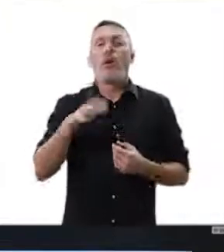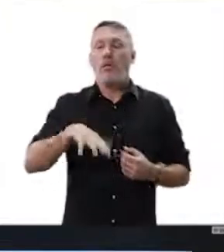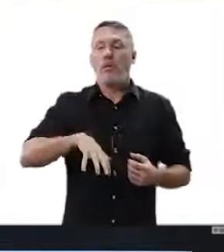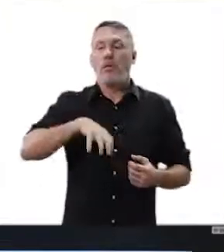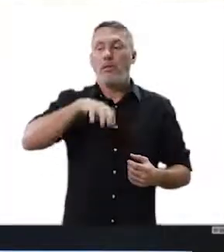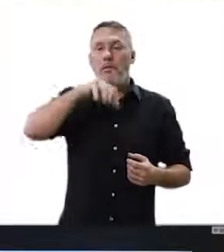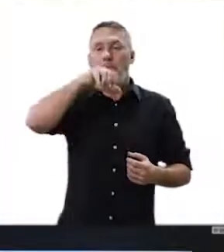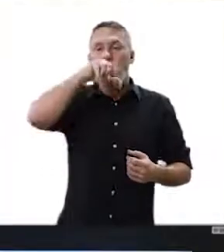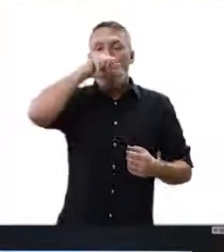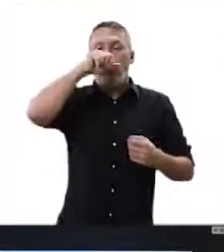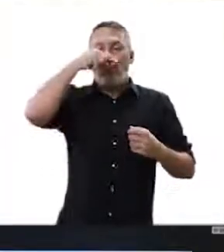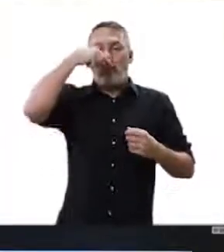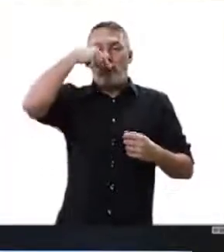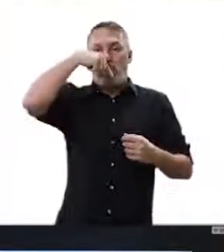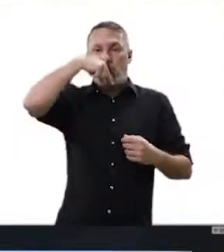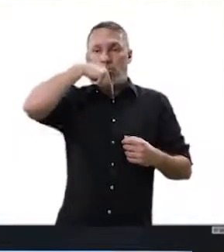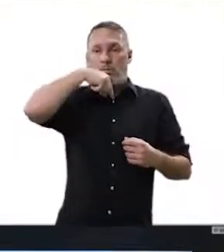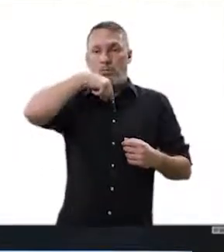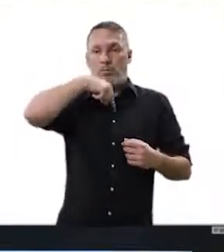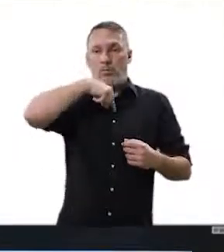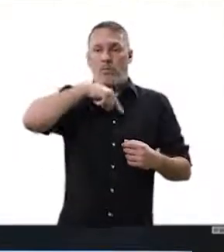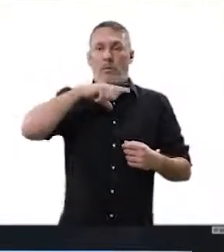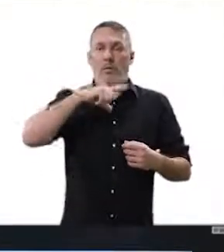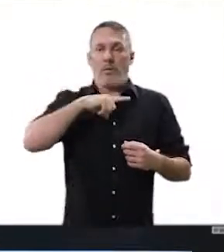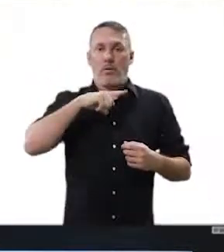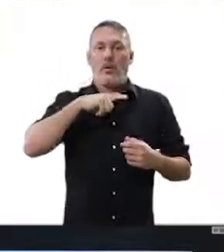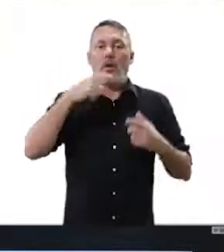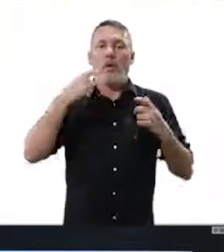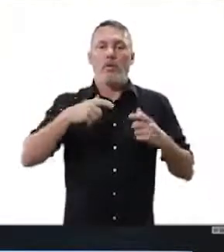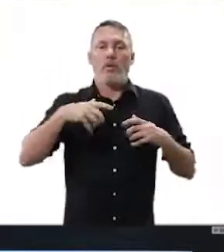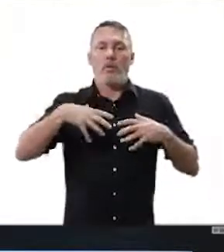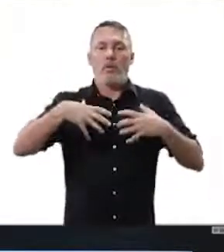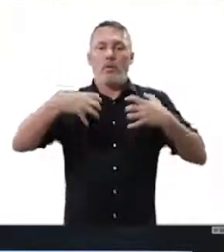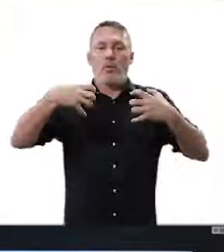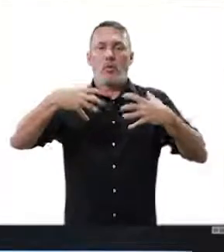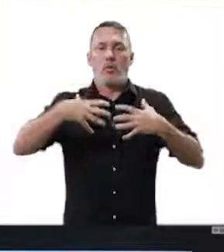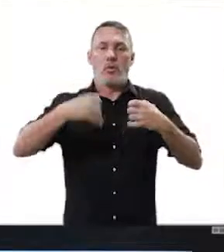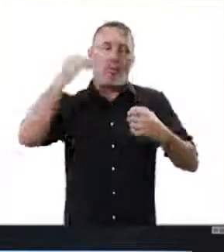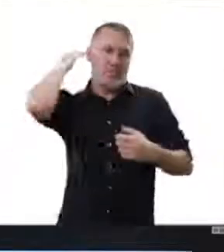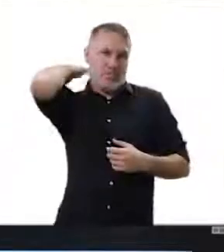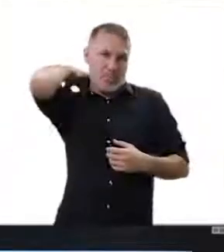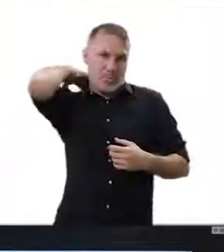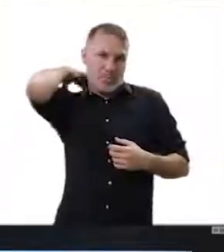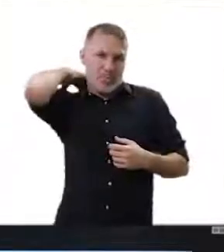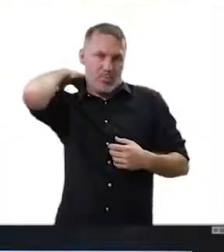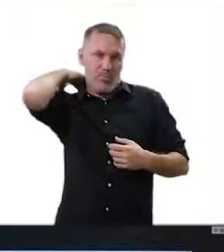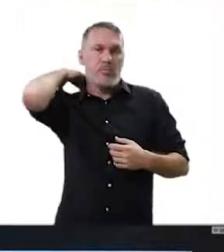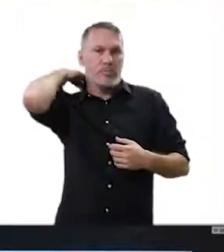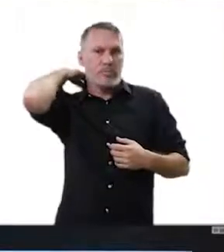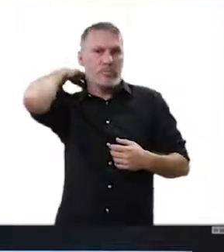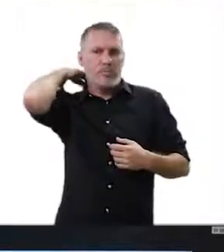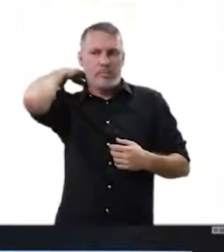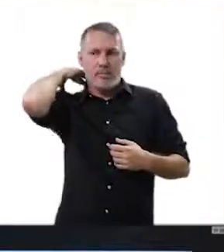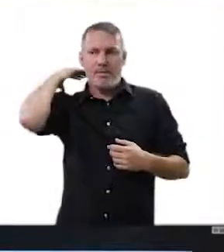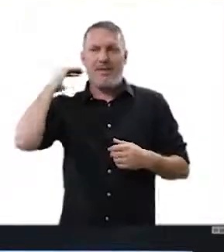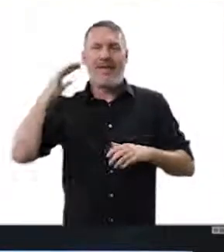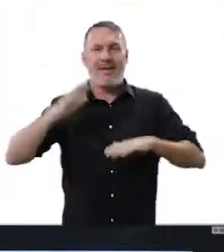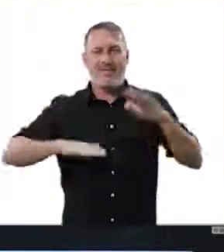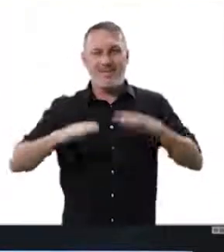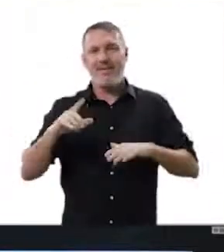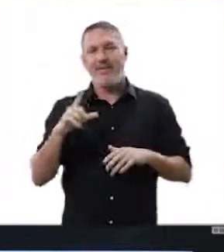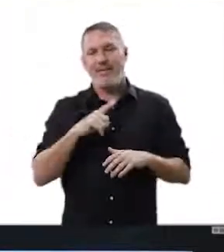alvéolos estão cheios de oxigênio. E os meus capilares sanguíneos, os meus vasos fininhos que estão trazendo meu